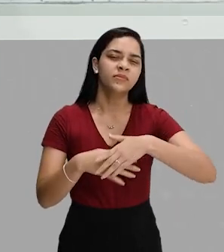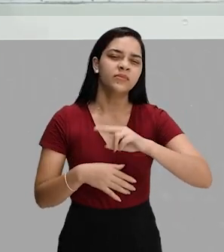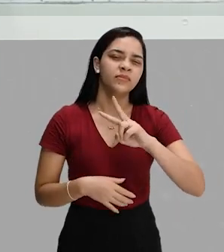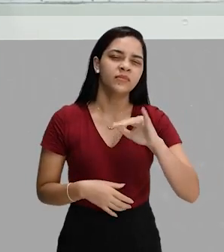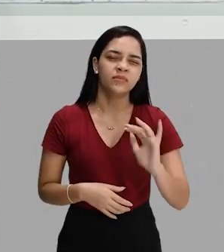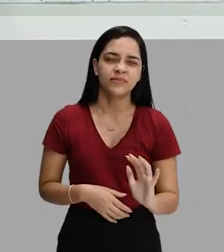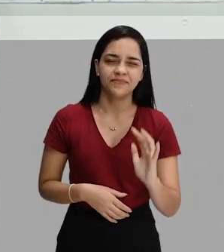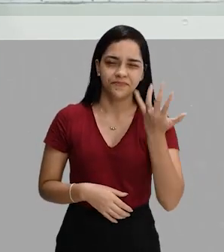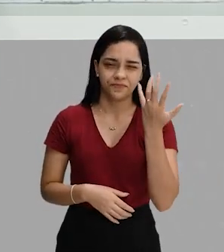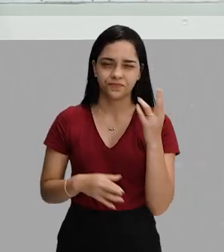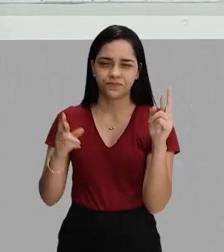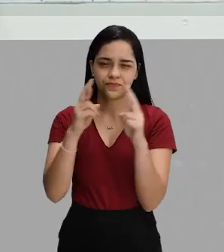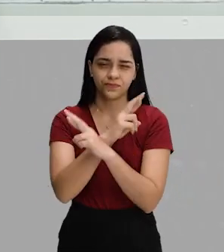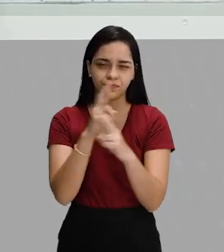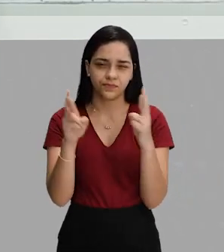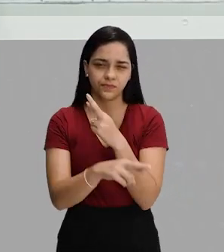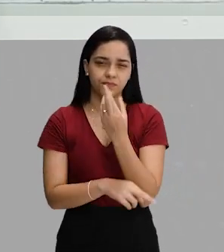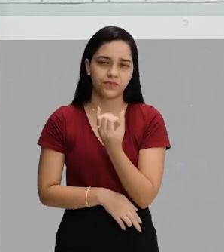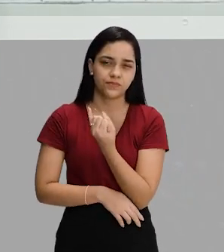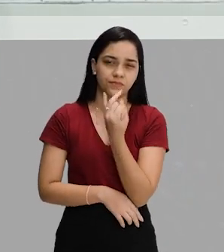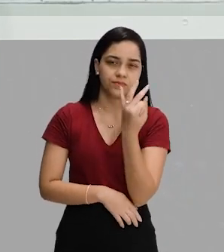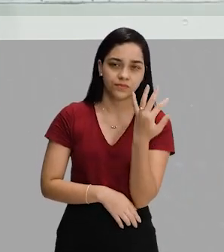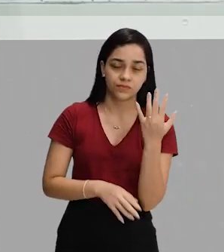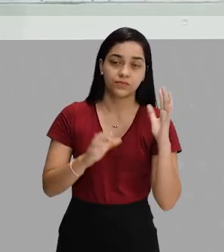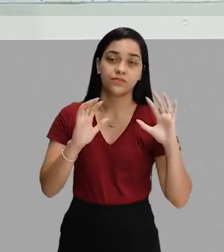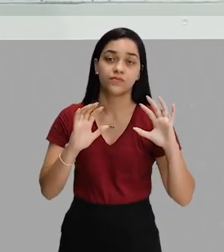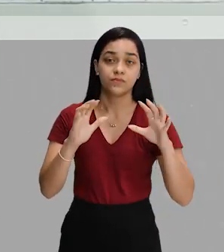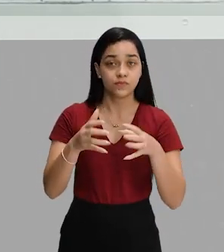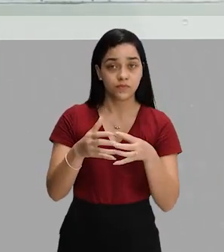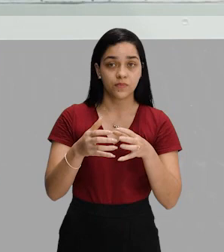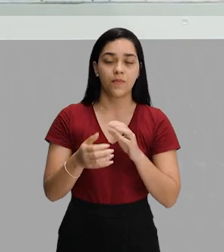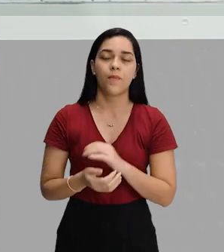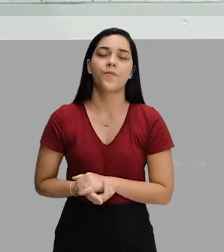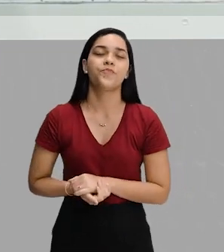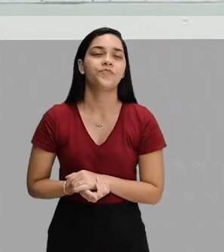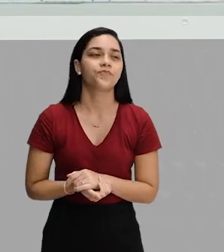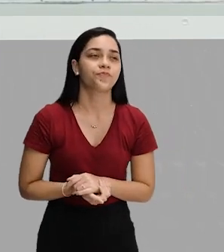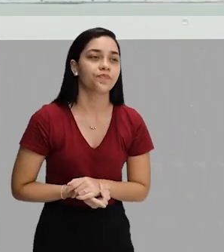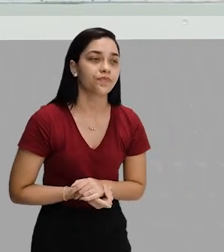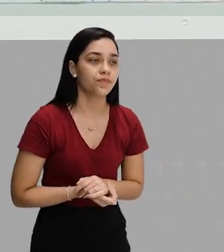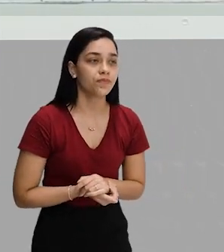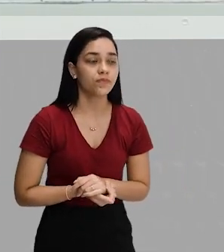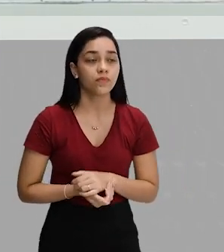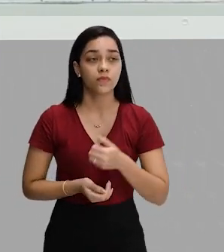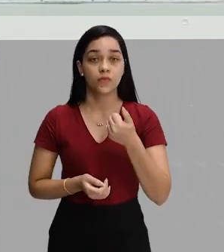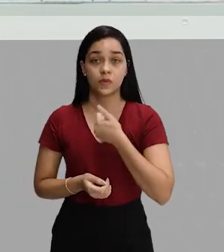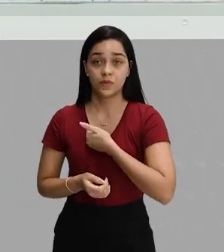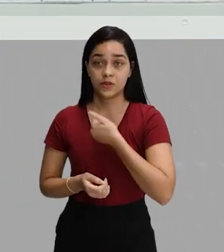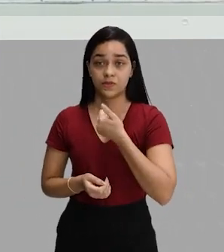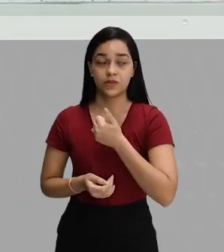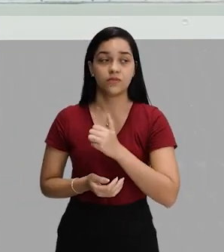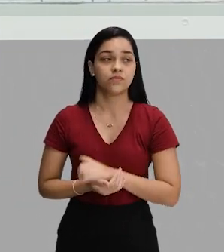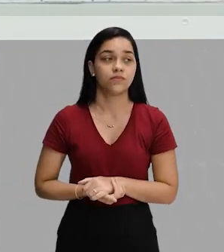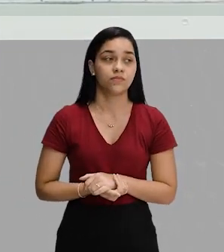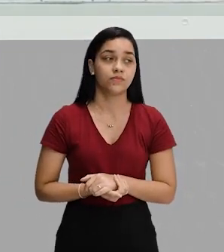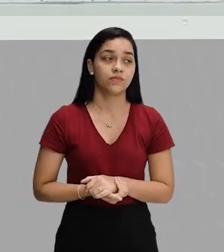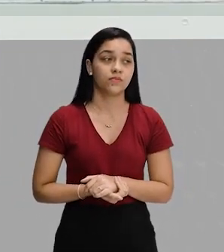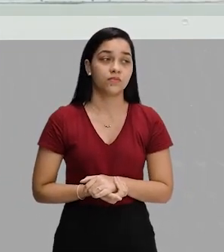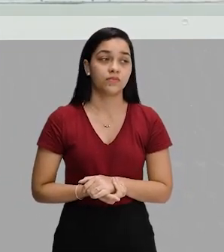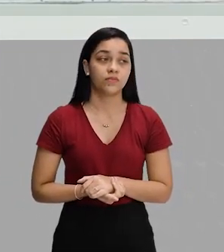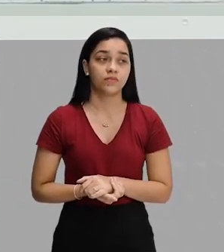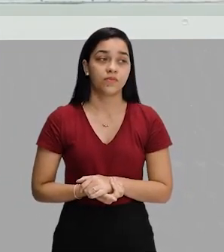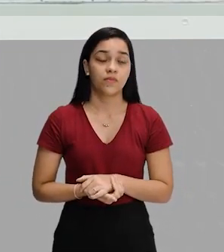de acordo com a quantidade de clubes. Beleza? Então, bora lá. Ó. Primeiro, turma, imagina que eu